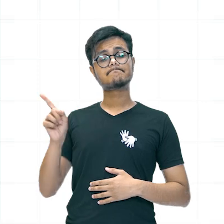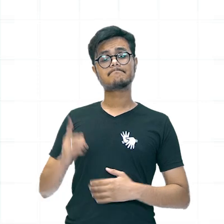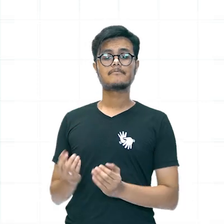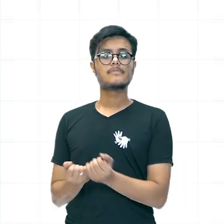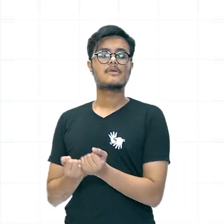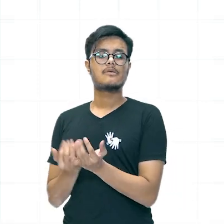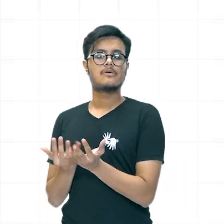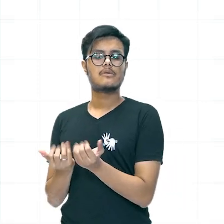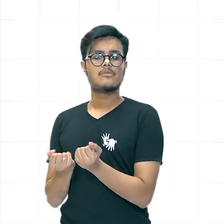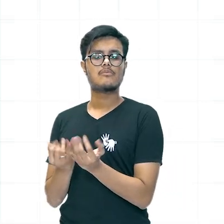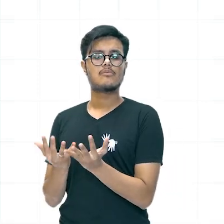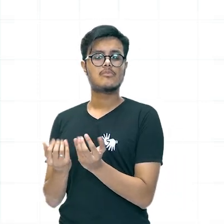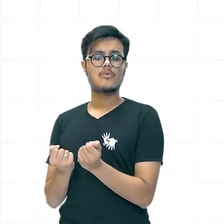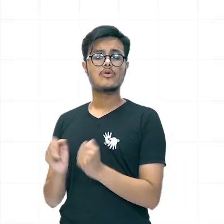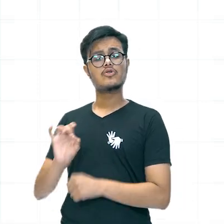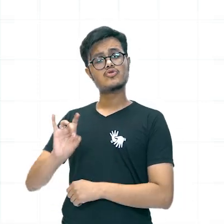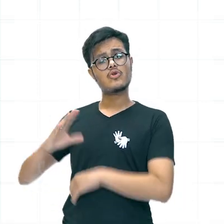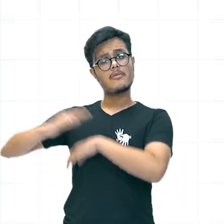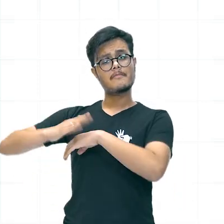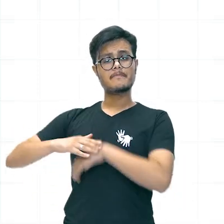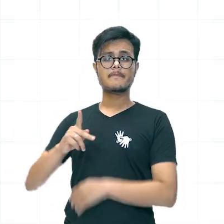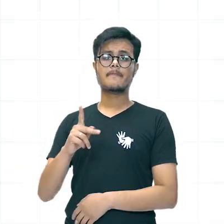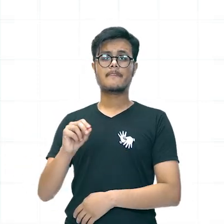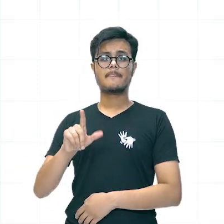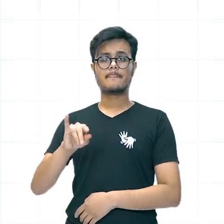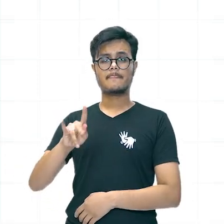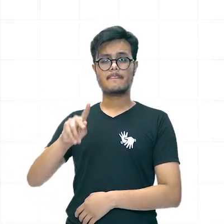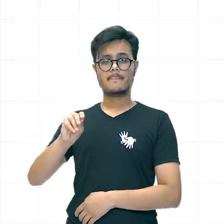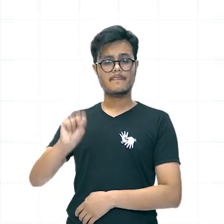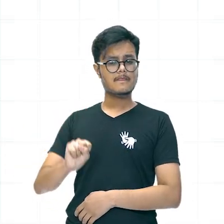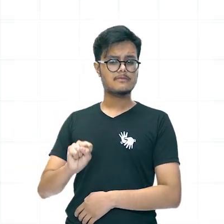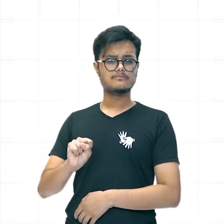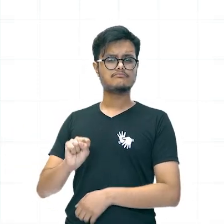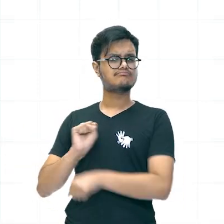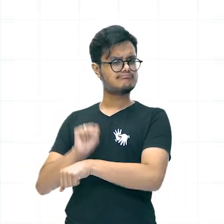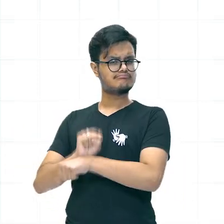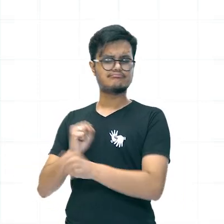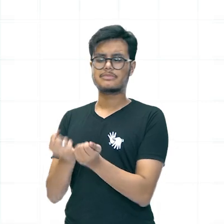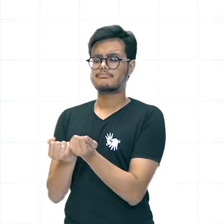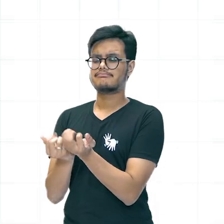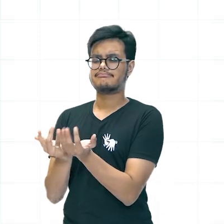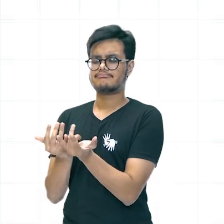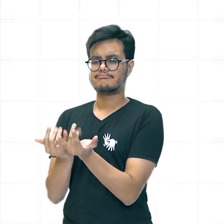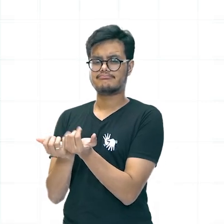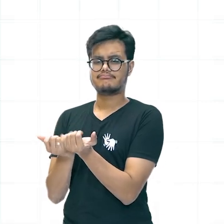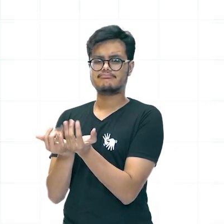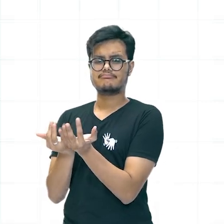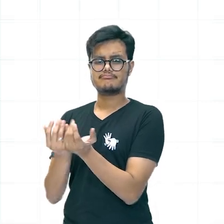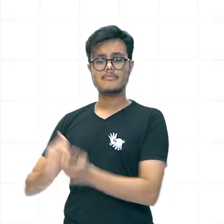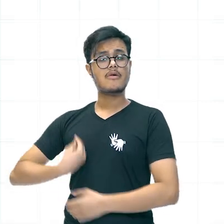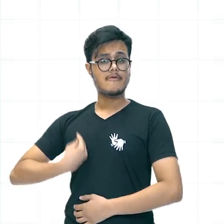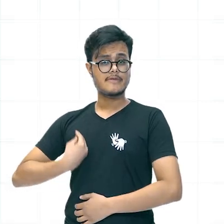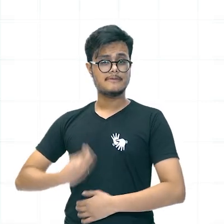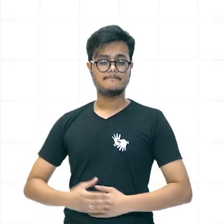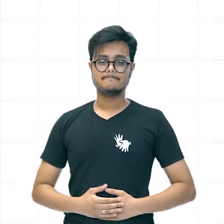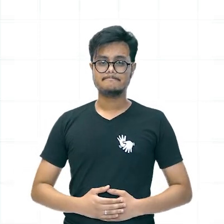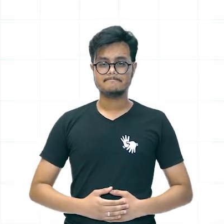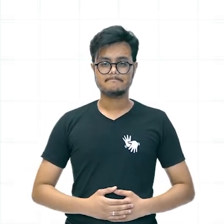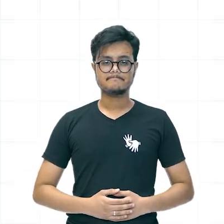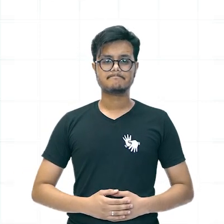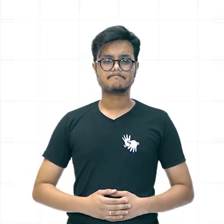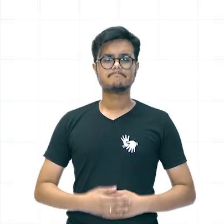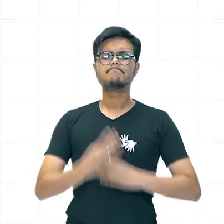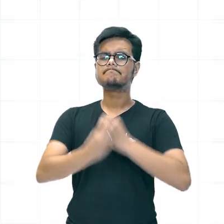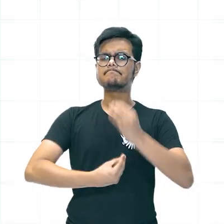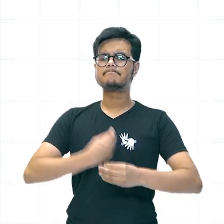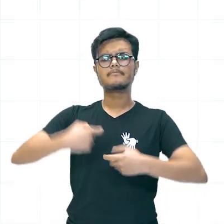apresentam aí apenas pólipos, são sempre sésseis, né? Sempre paradinhos ali no mesmo ambiente, ok? A